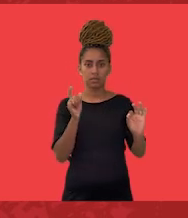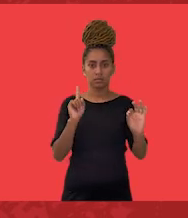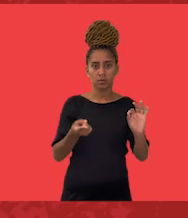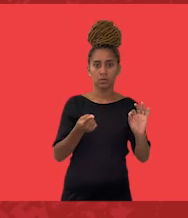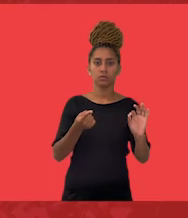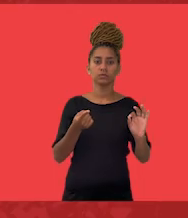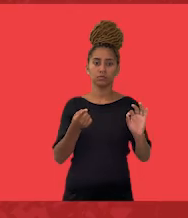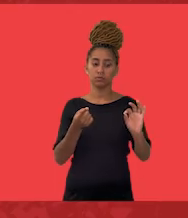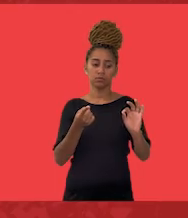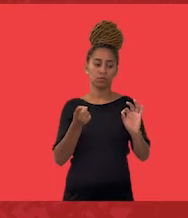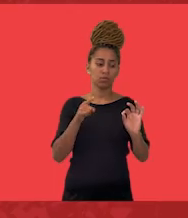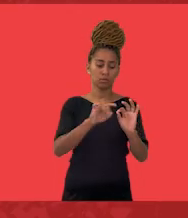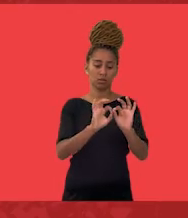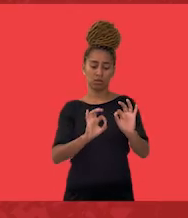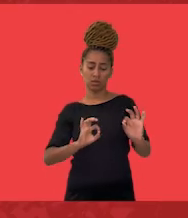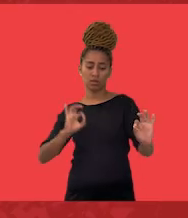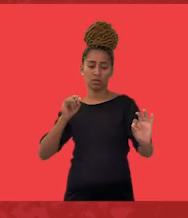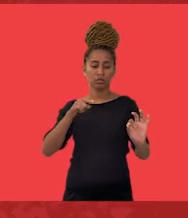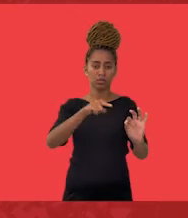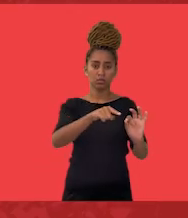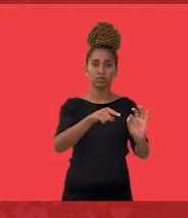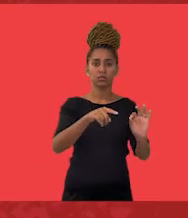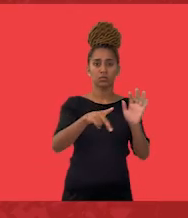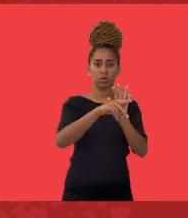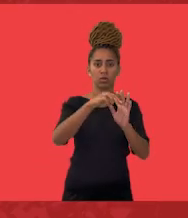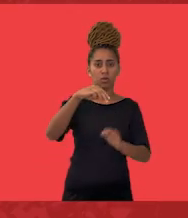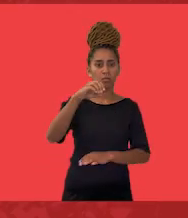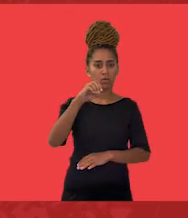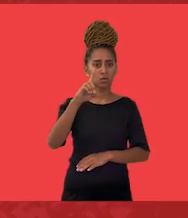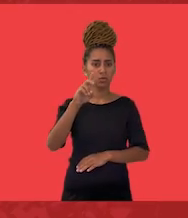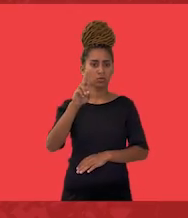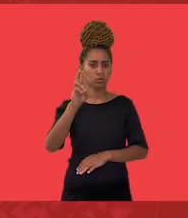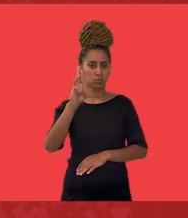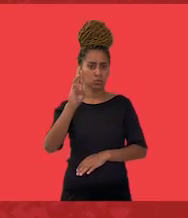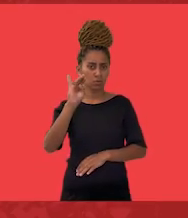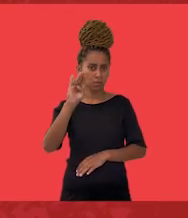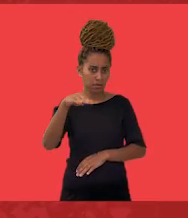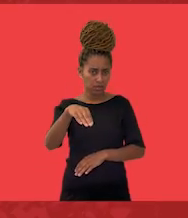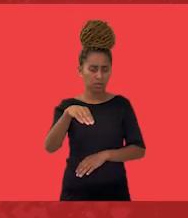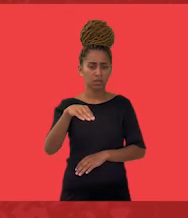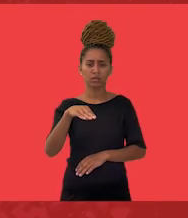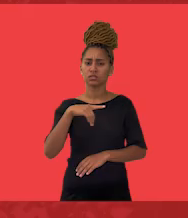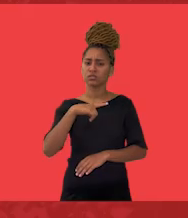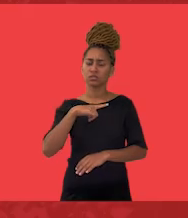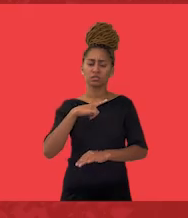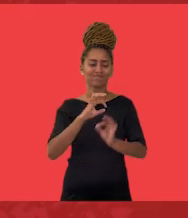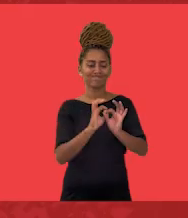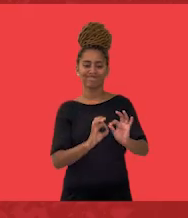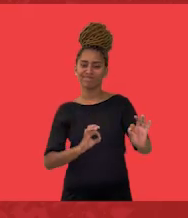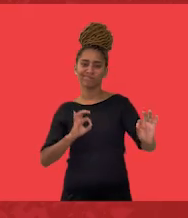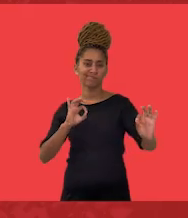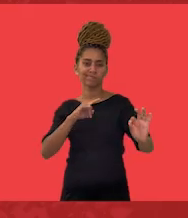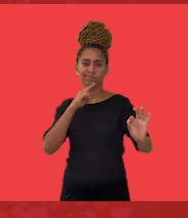da fome. Adoro meu sobrenome. Não faz mal sujar e